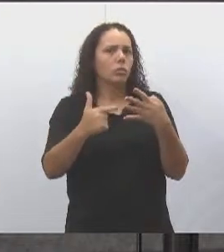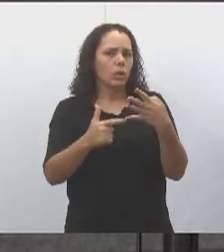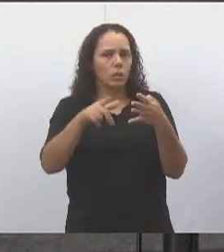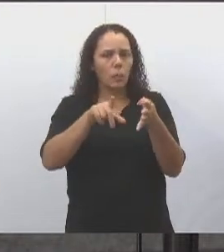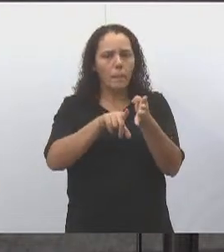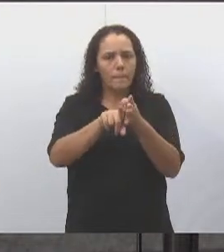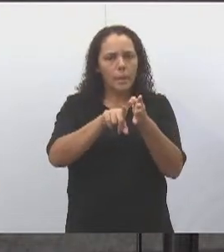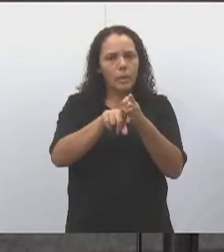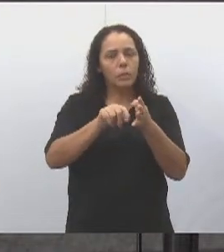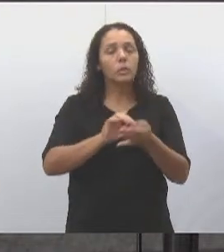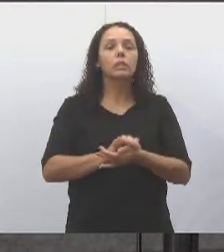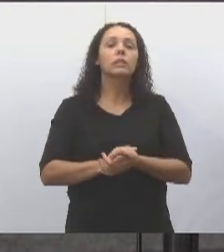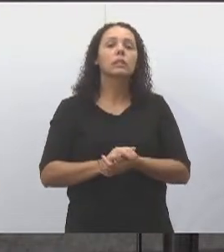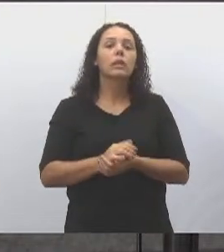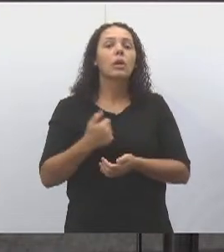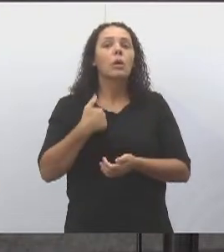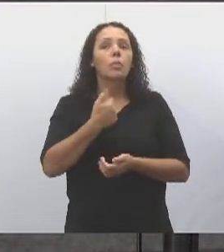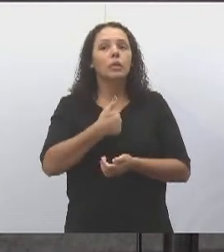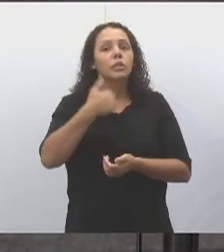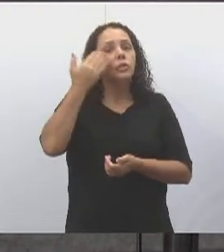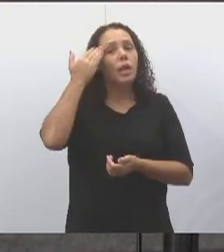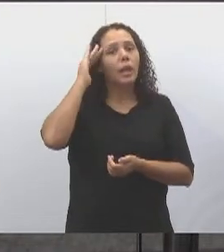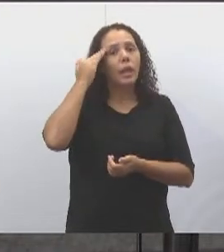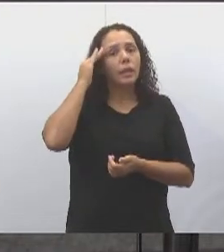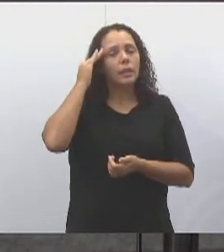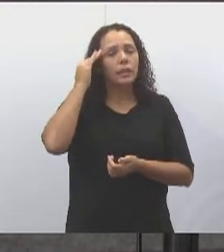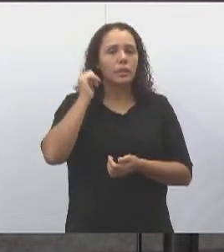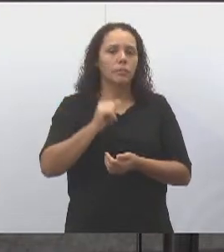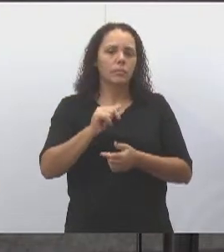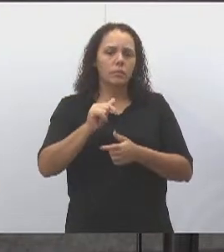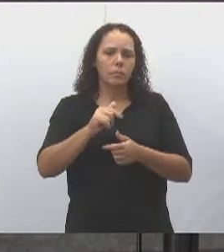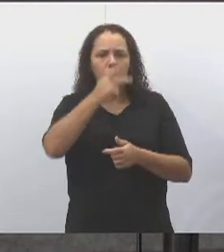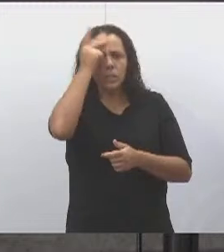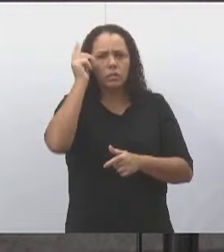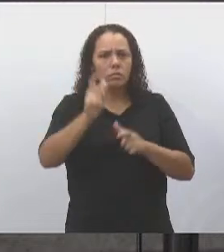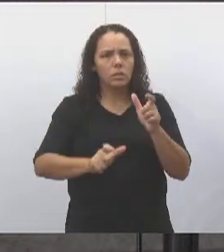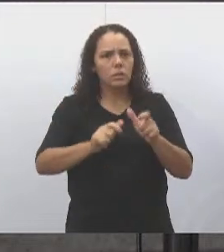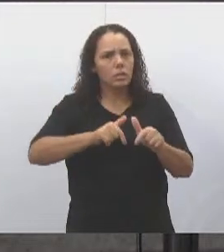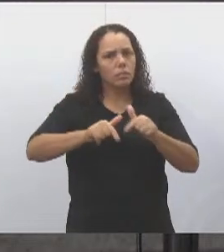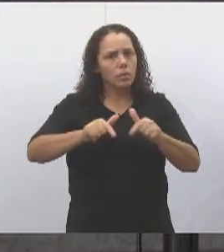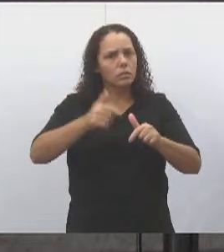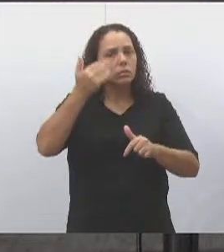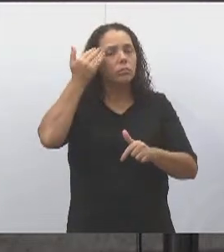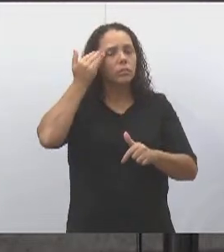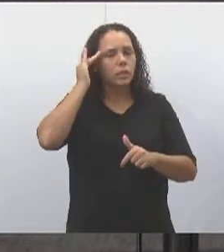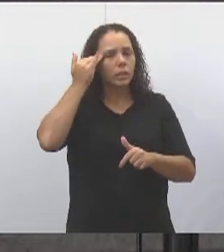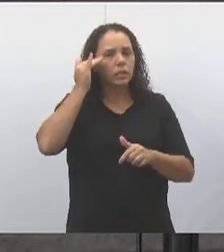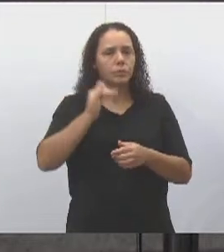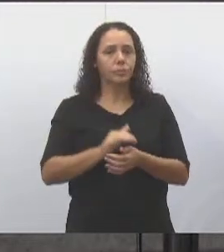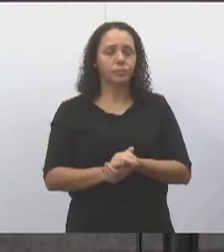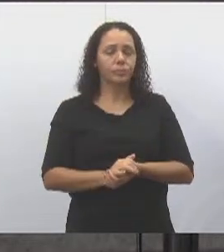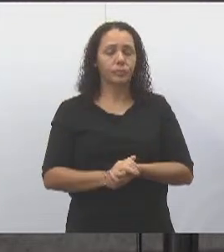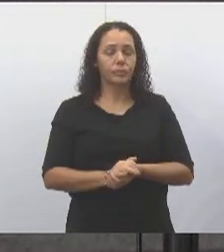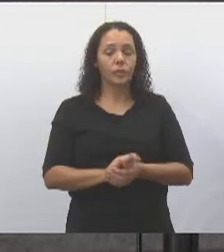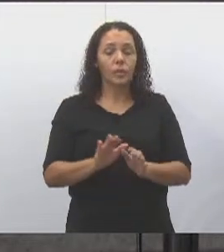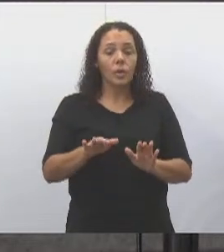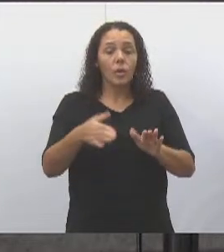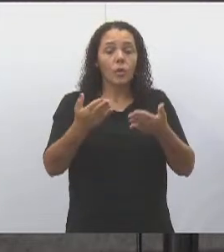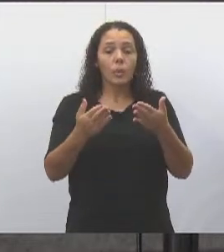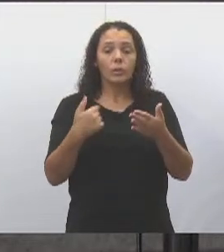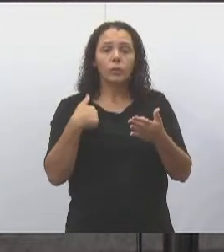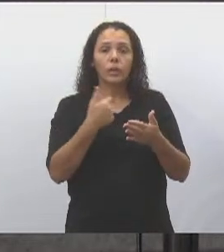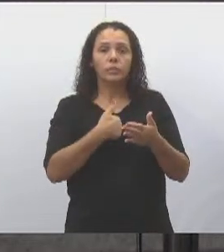para a gente estar levando ao conhecimento dos trabalhadores. Quando a gente discute